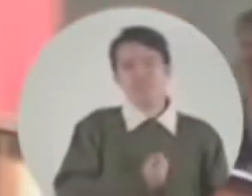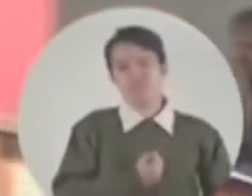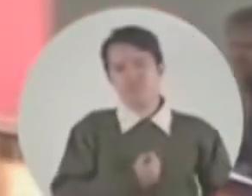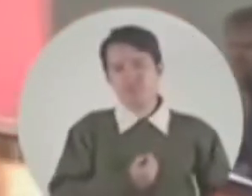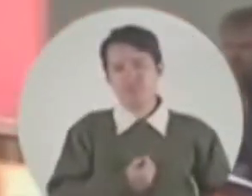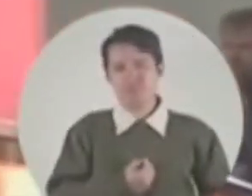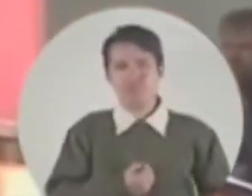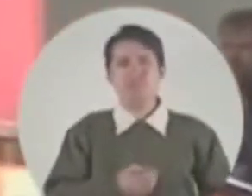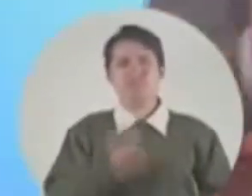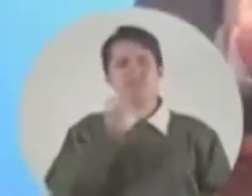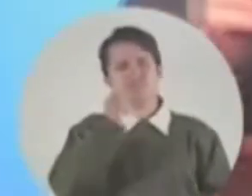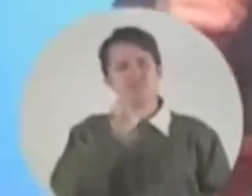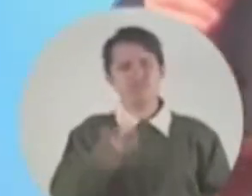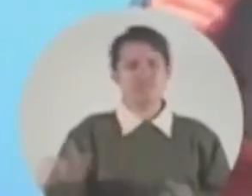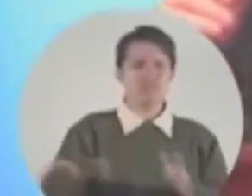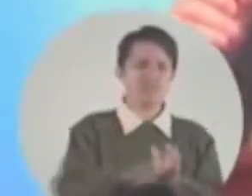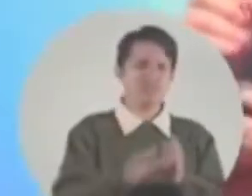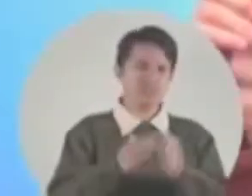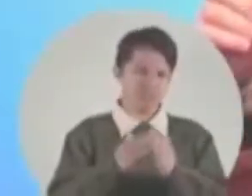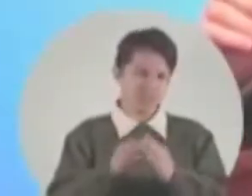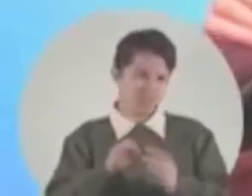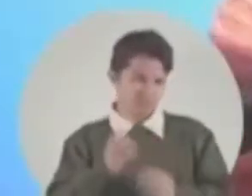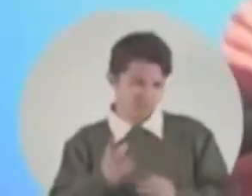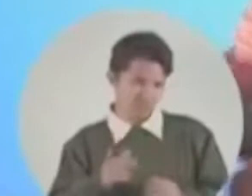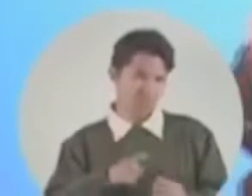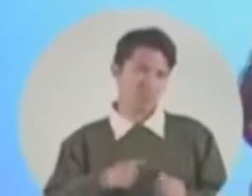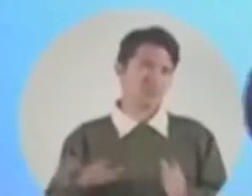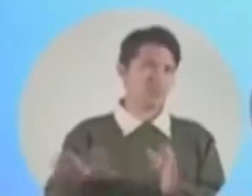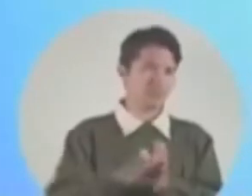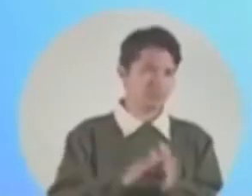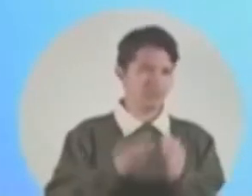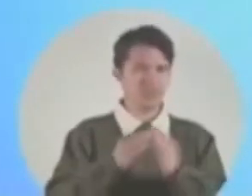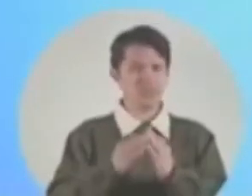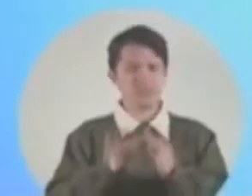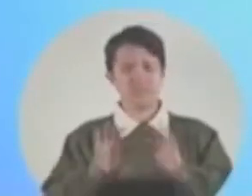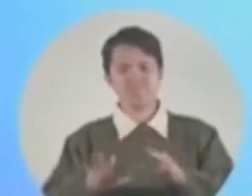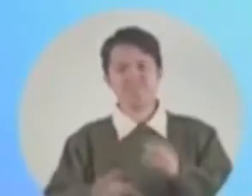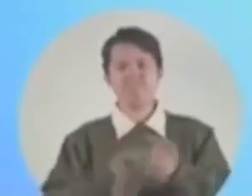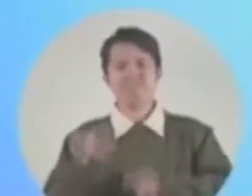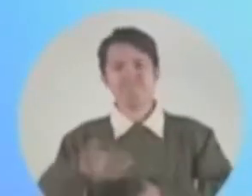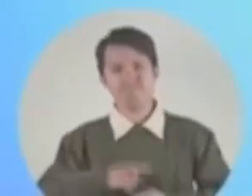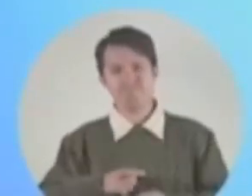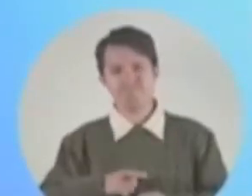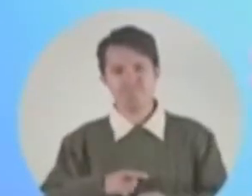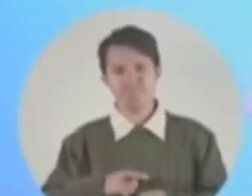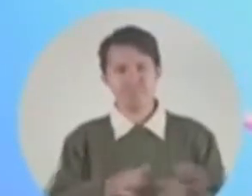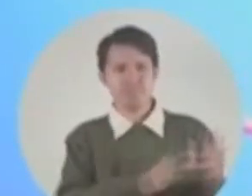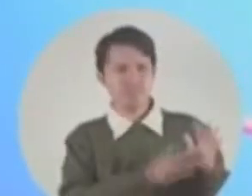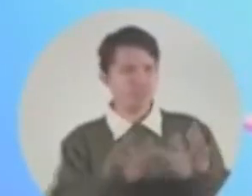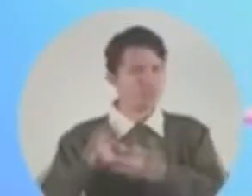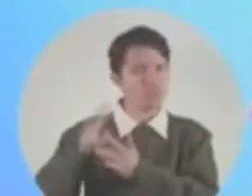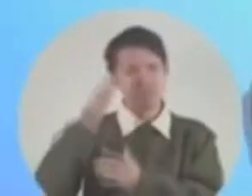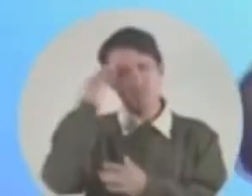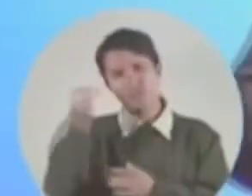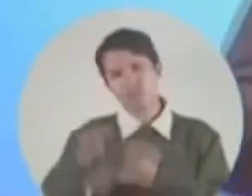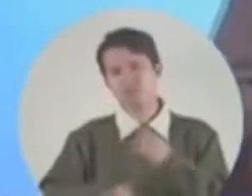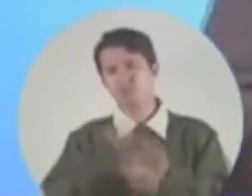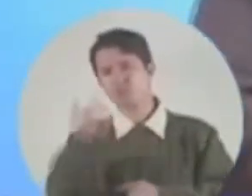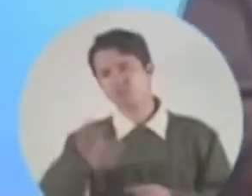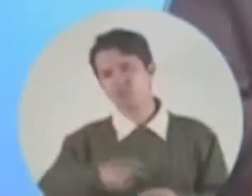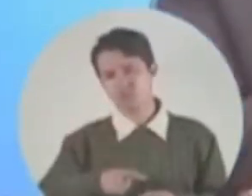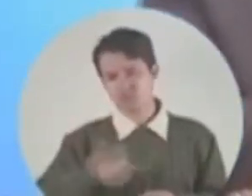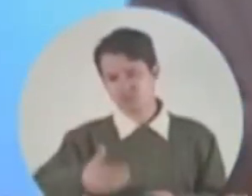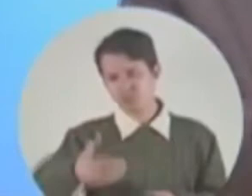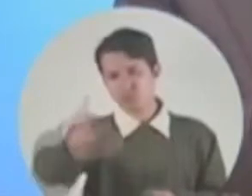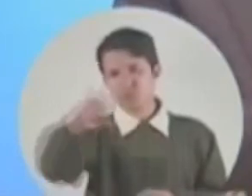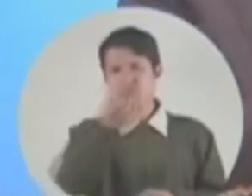casa ou chegando à sua casa. E de outro lado, o mestre, sabendo que dali a 6 dias ele